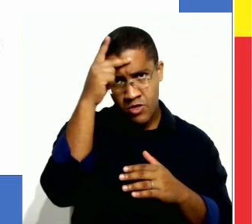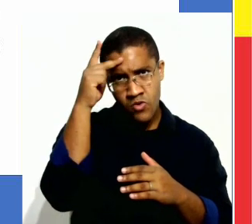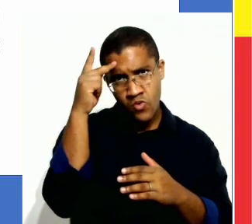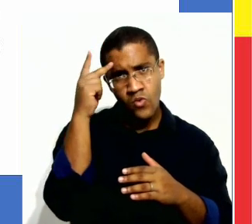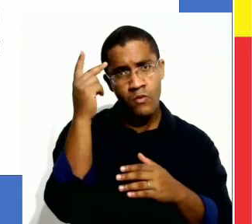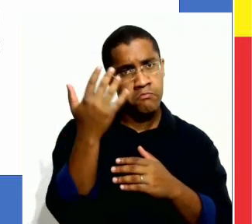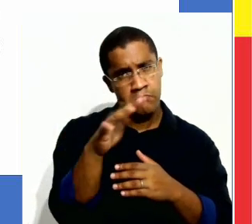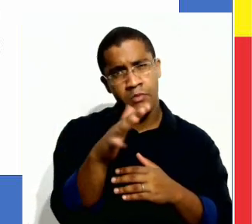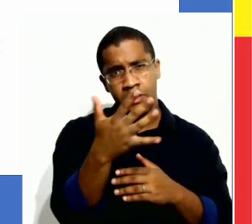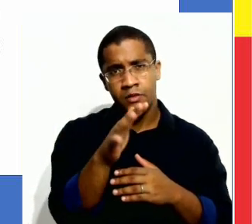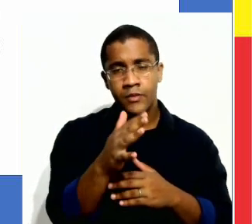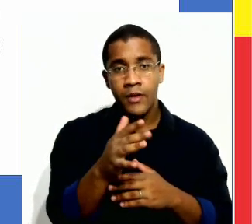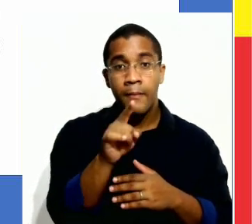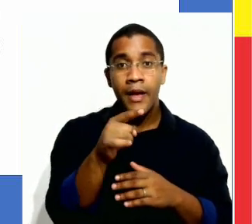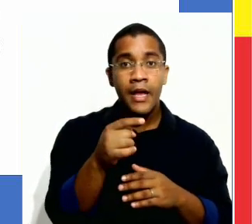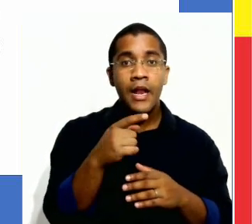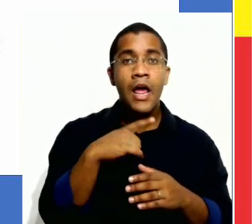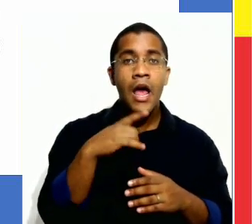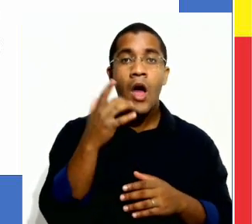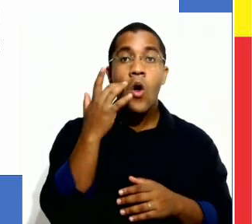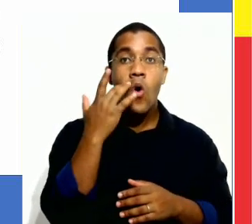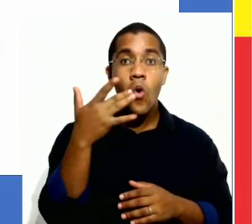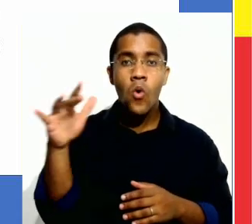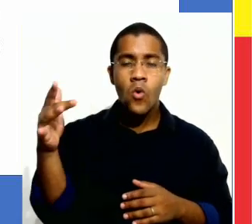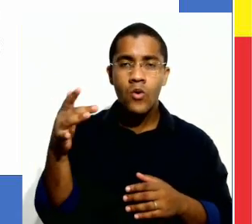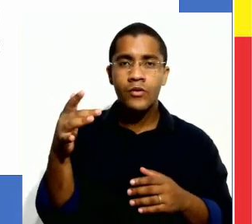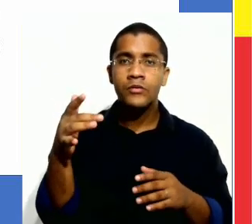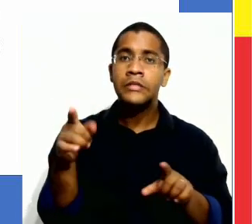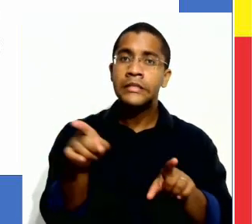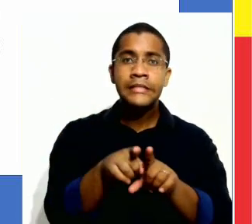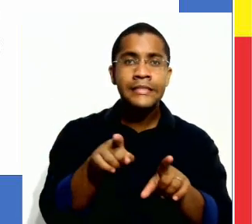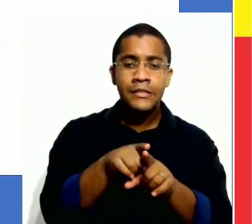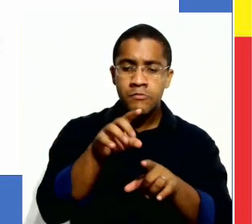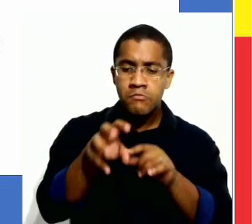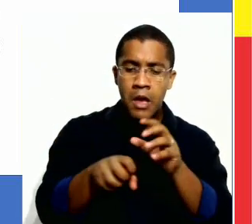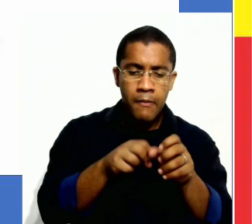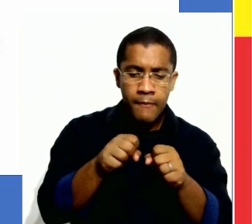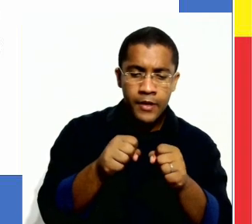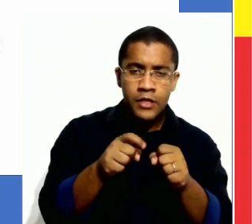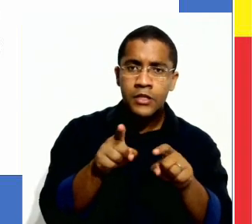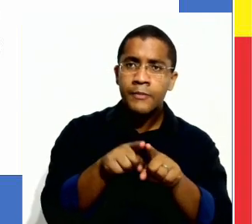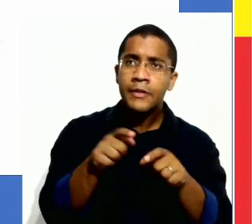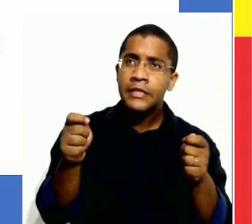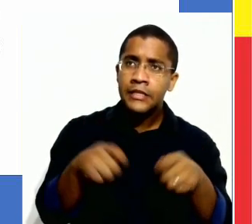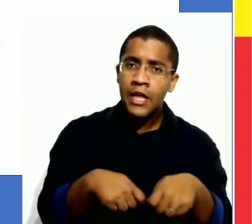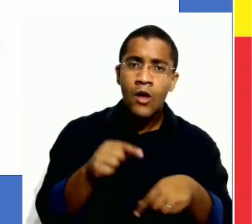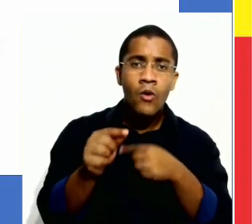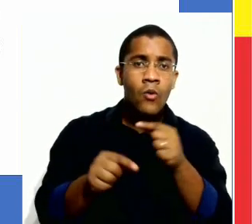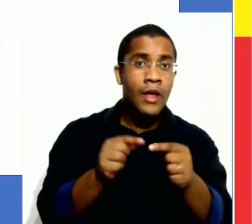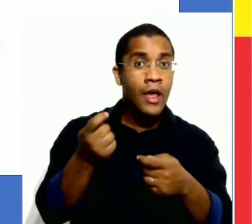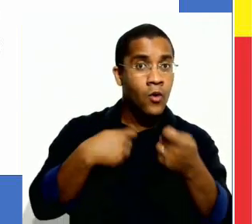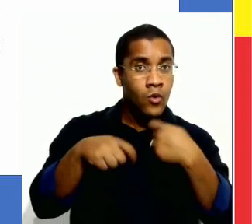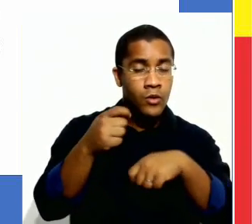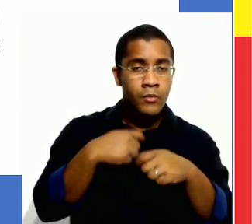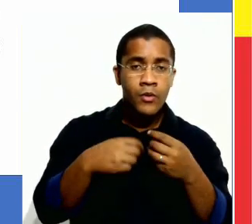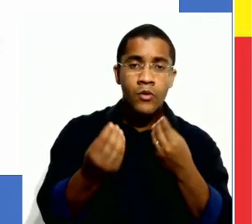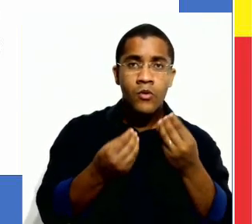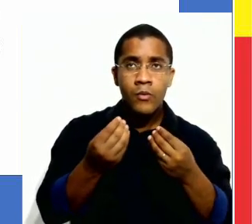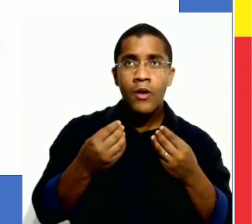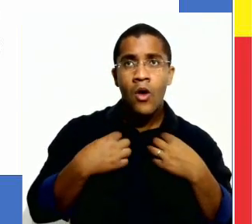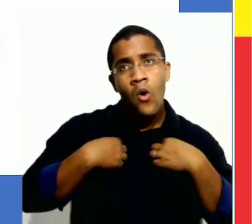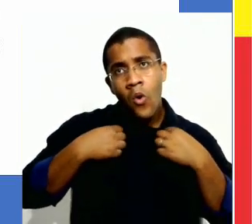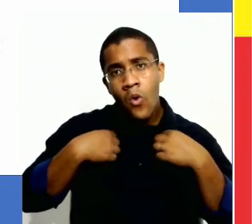era usada também para desenvolver outras atividades econômicas, tais como